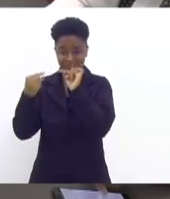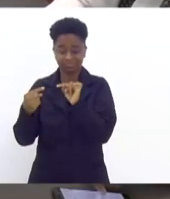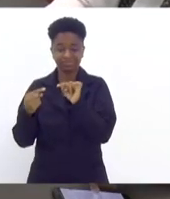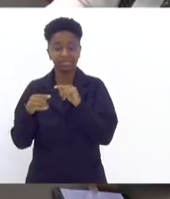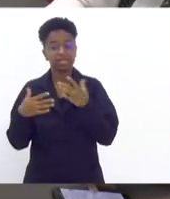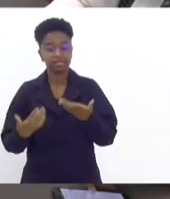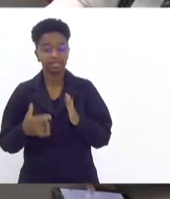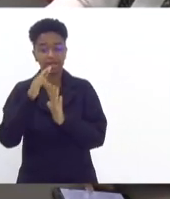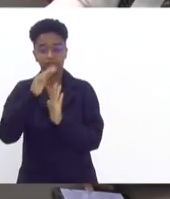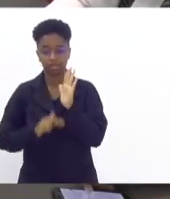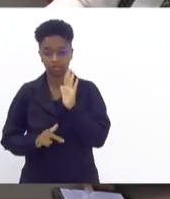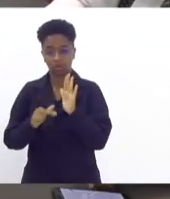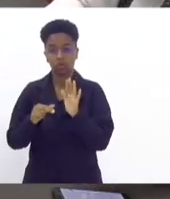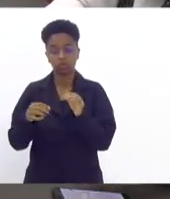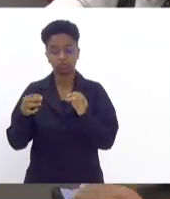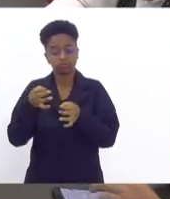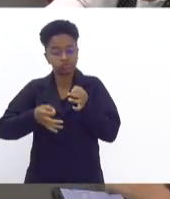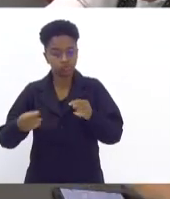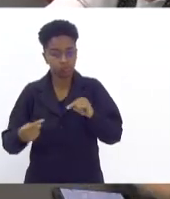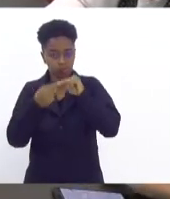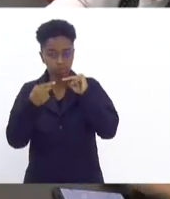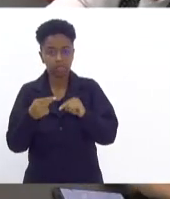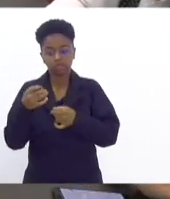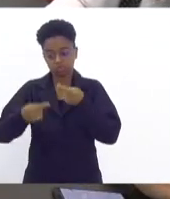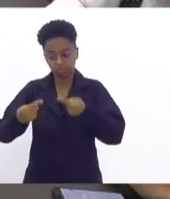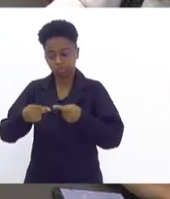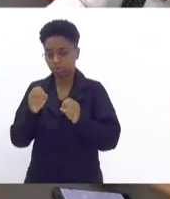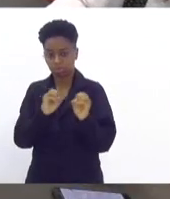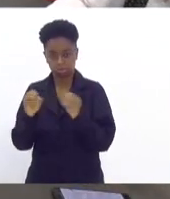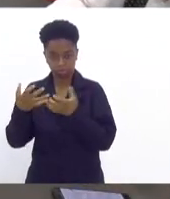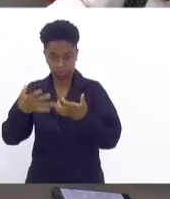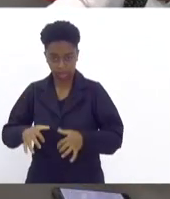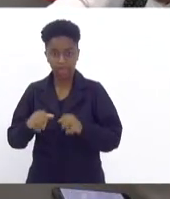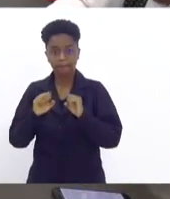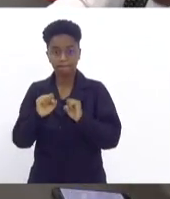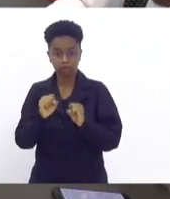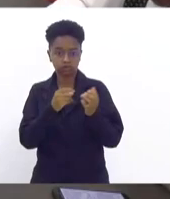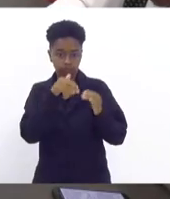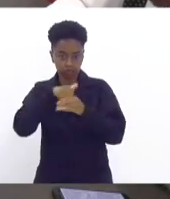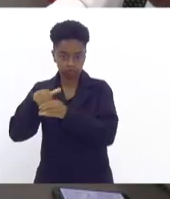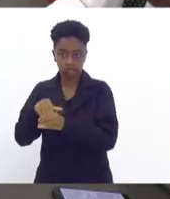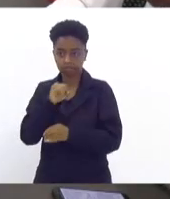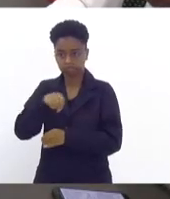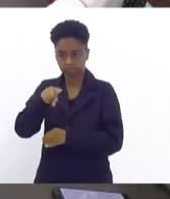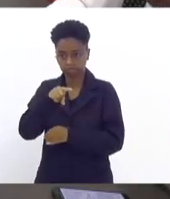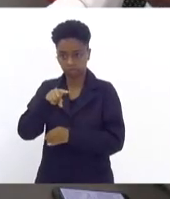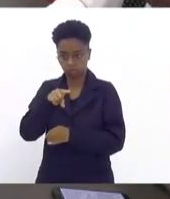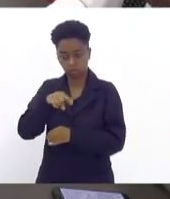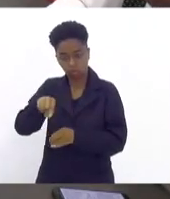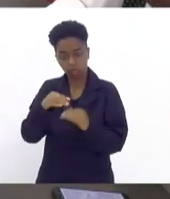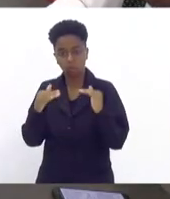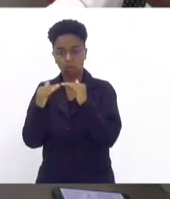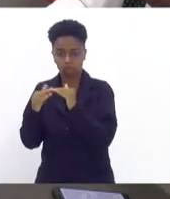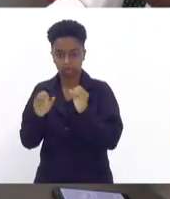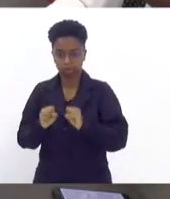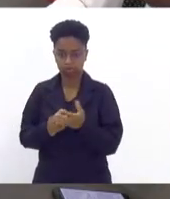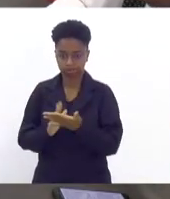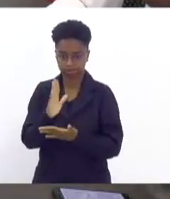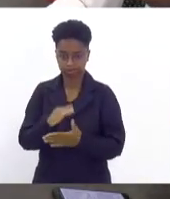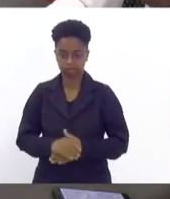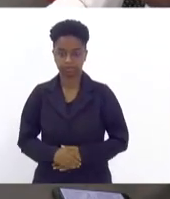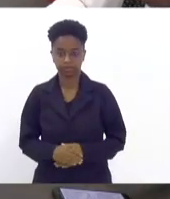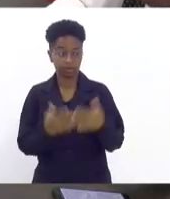relatório é pela juridicidade, em discussão, não havendo quem queira discutir em votação, se hoje que a própria permanência como estão aprovado. Parabenizar o deputado Fred pelo